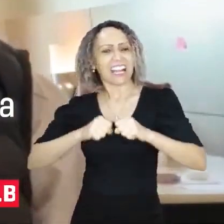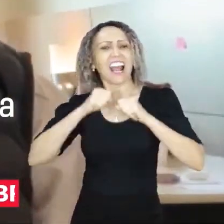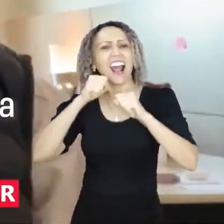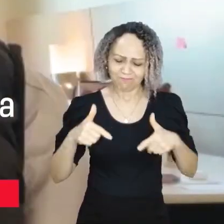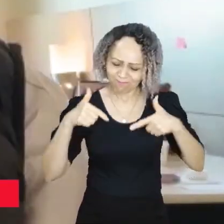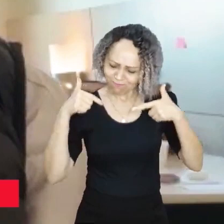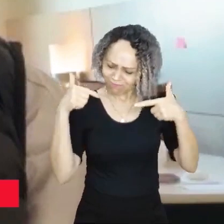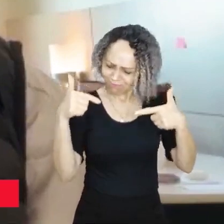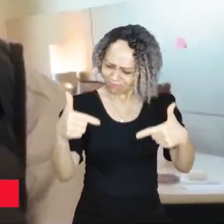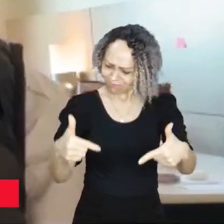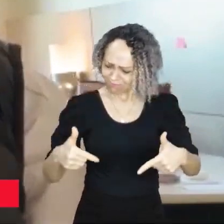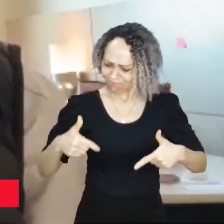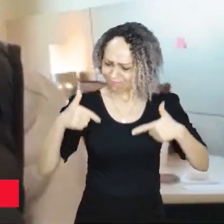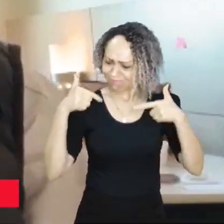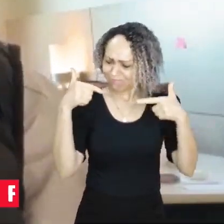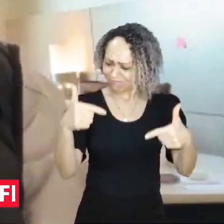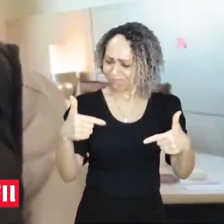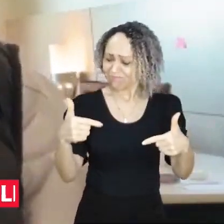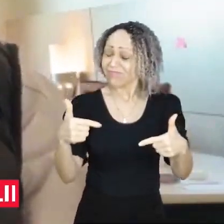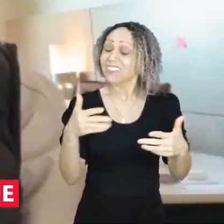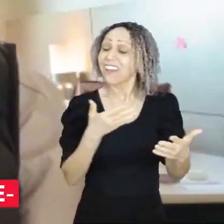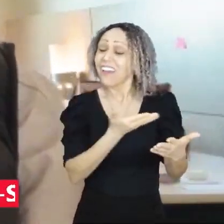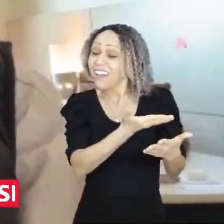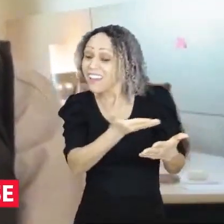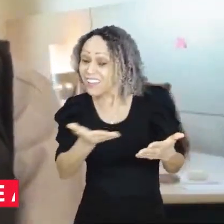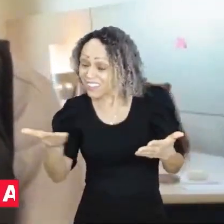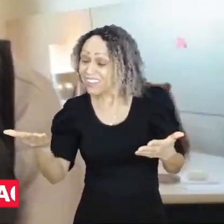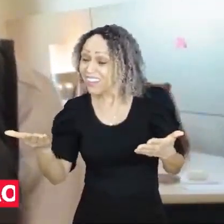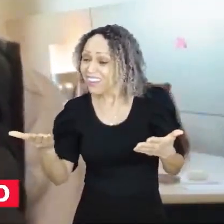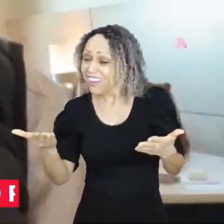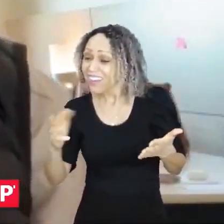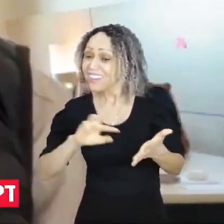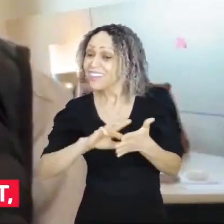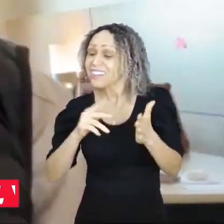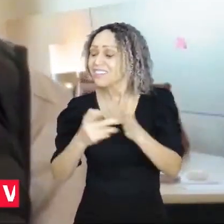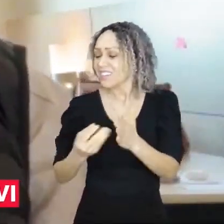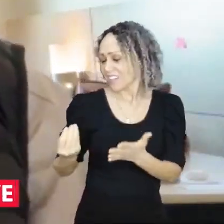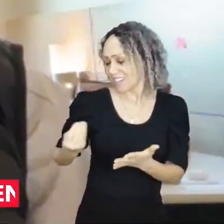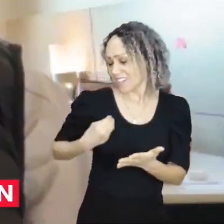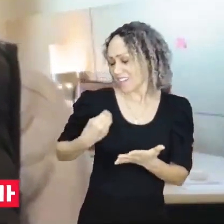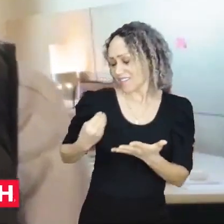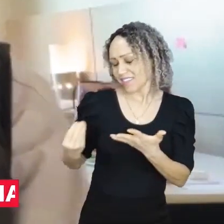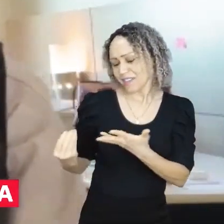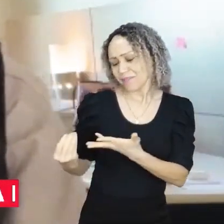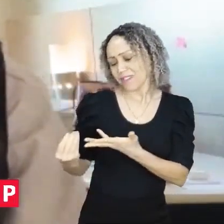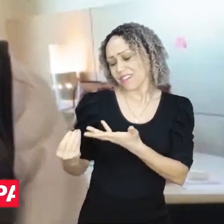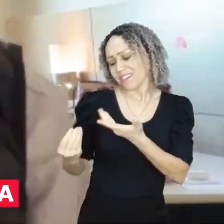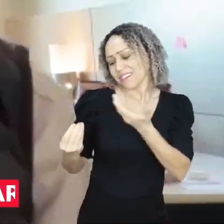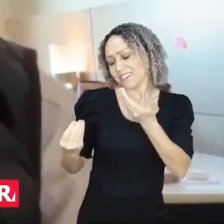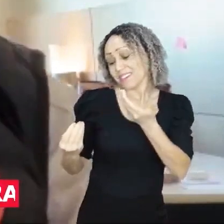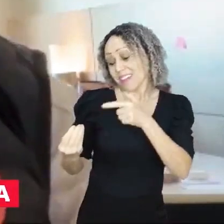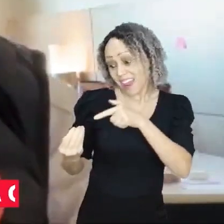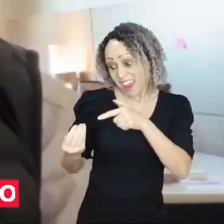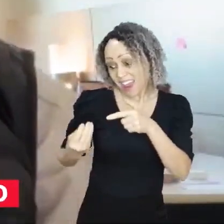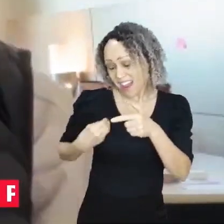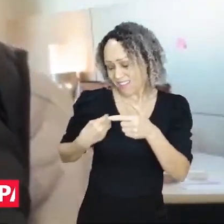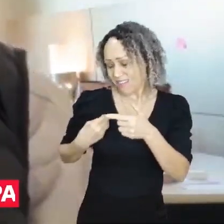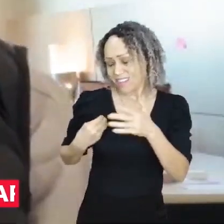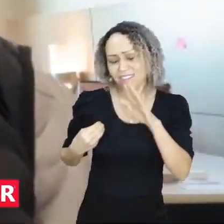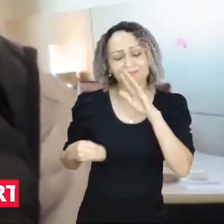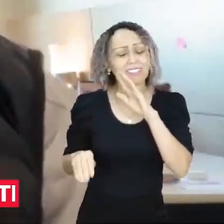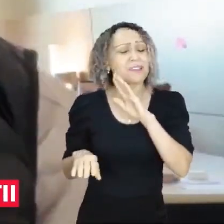no primeiro turno. E a vida, ela vai ser mais bela com Lula